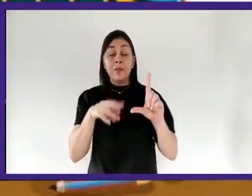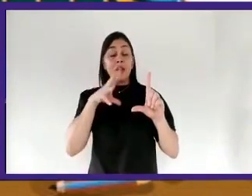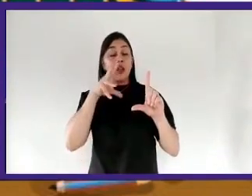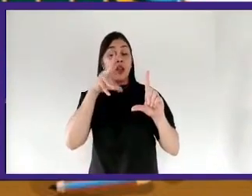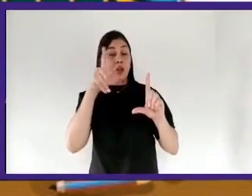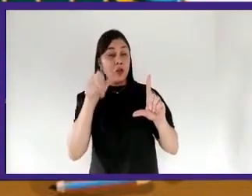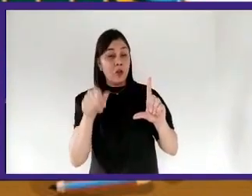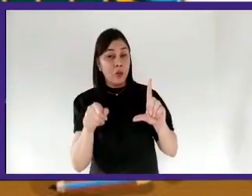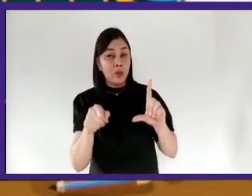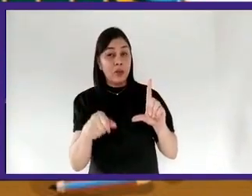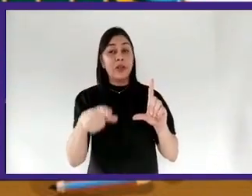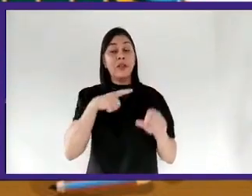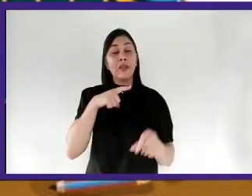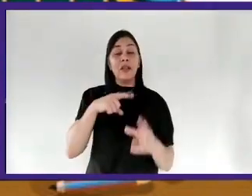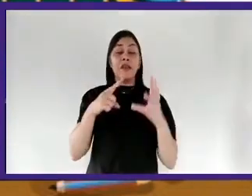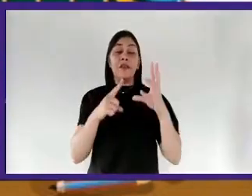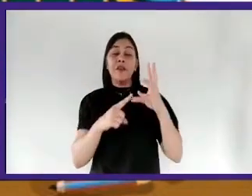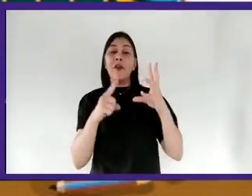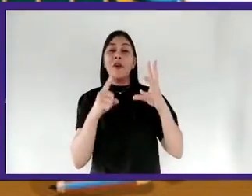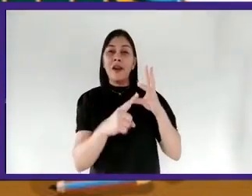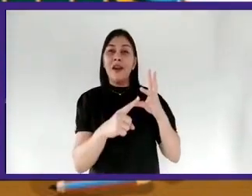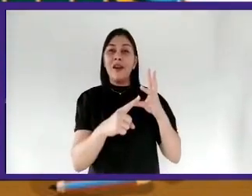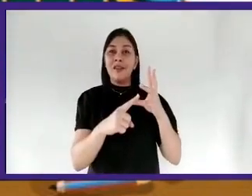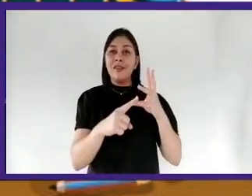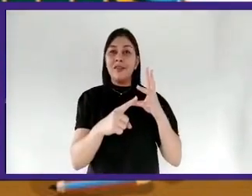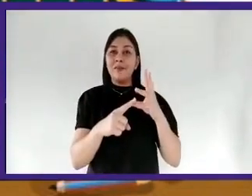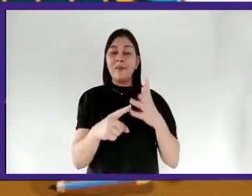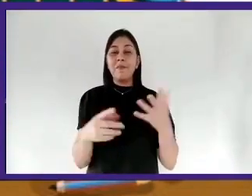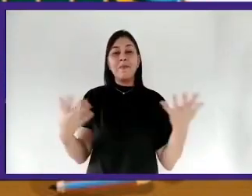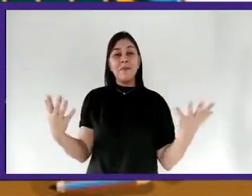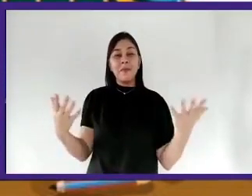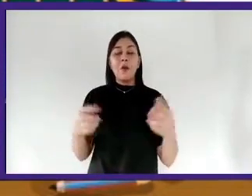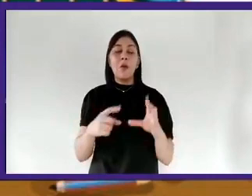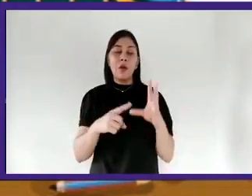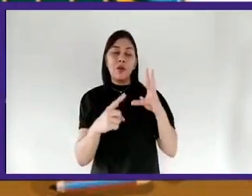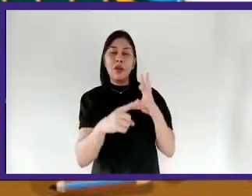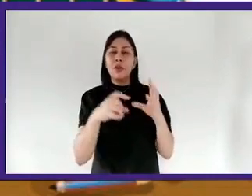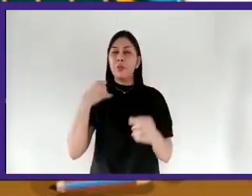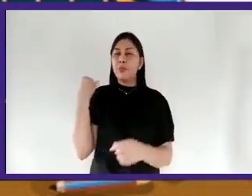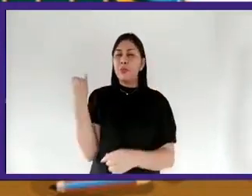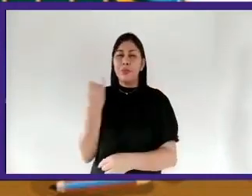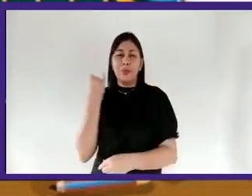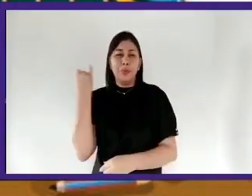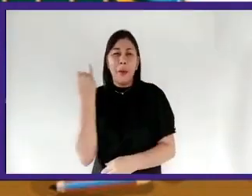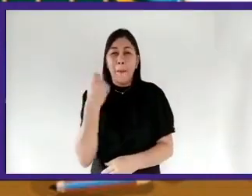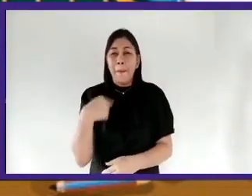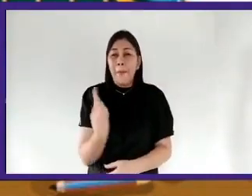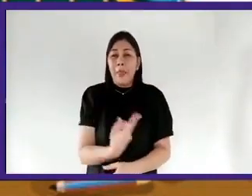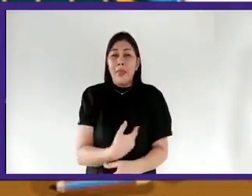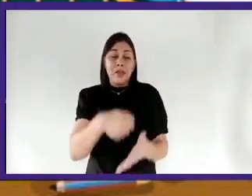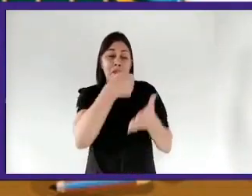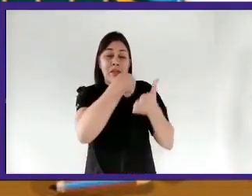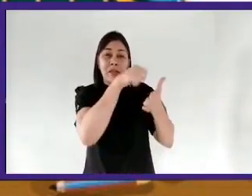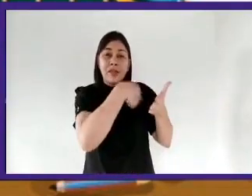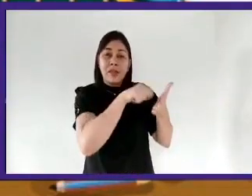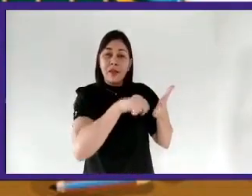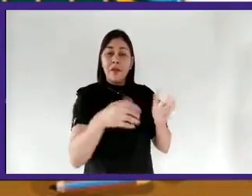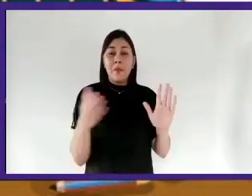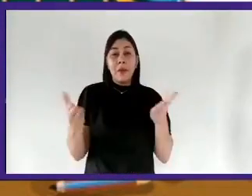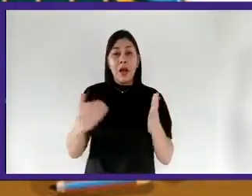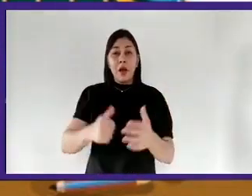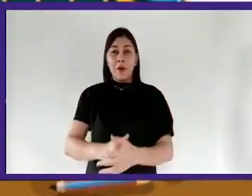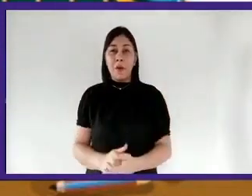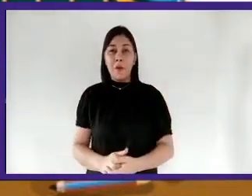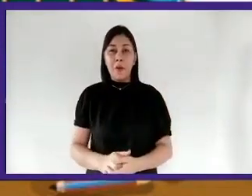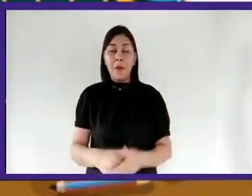as palavras tem o quê? Vogais. Essas vogais são importantes demais para nós escrevermos.